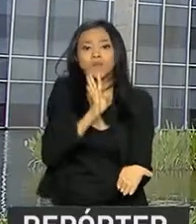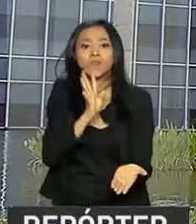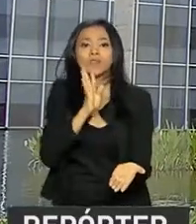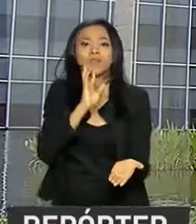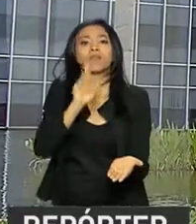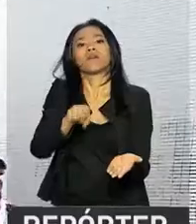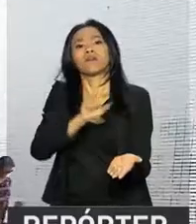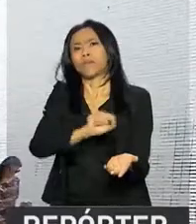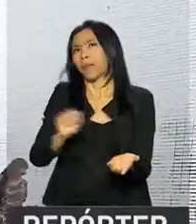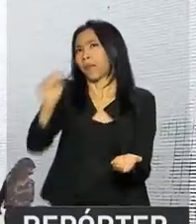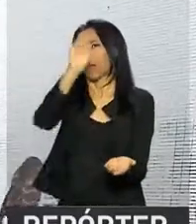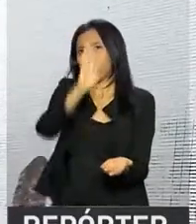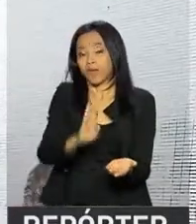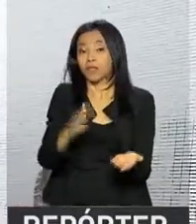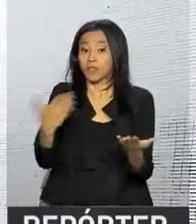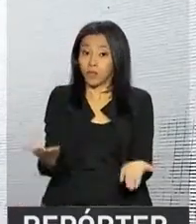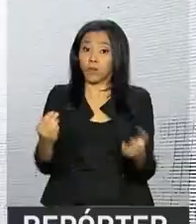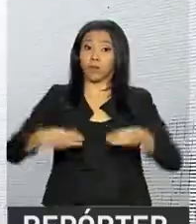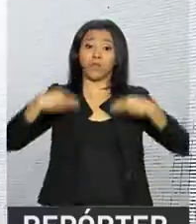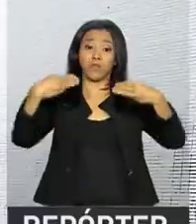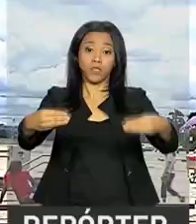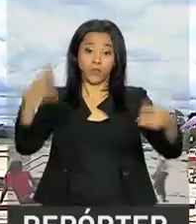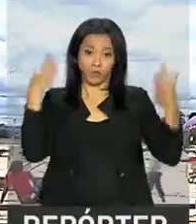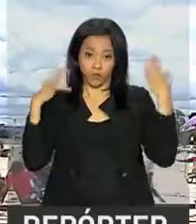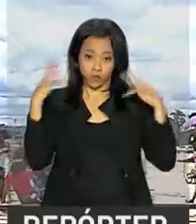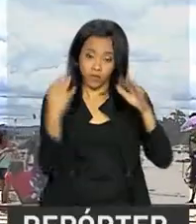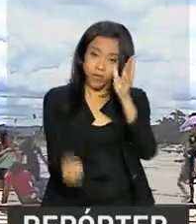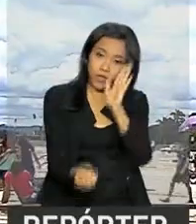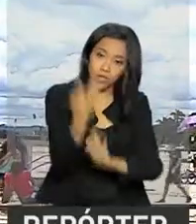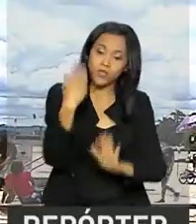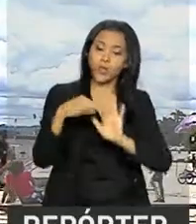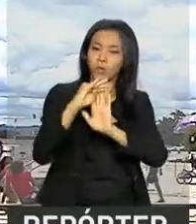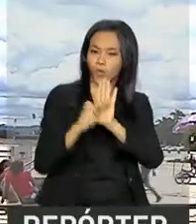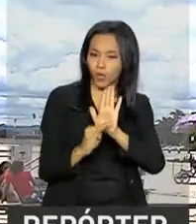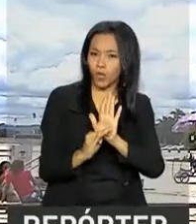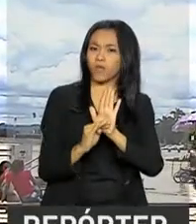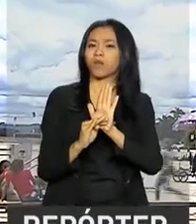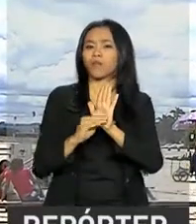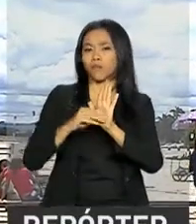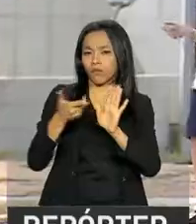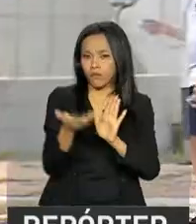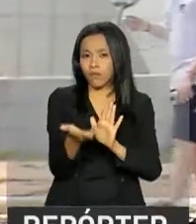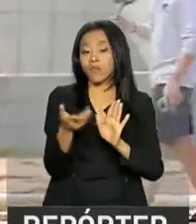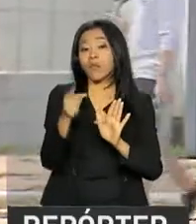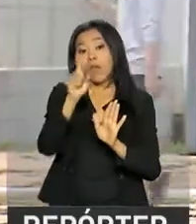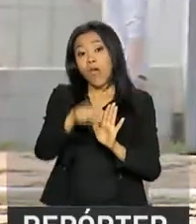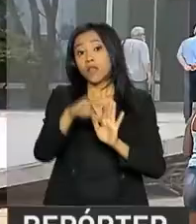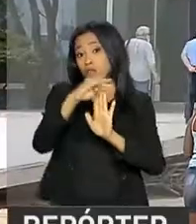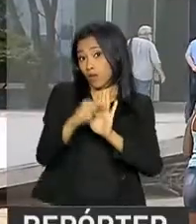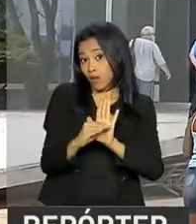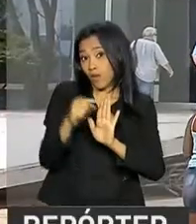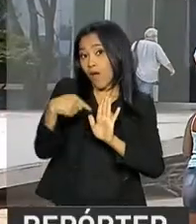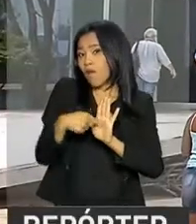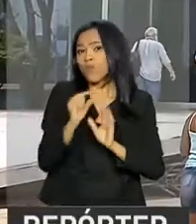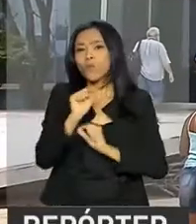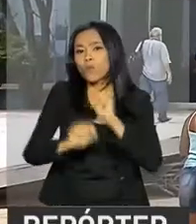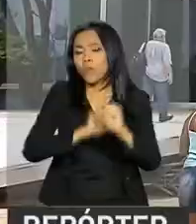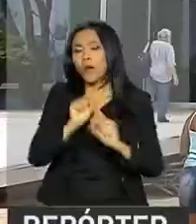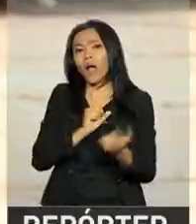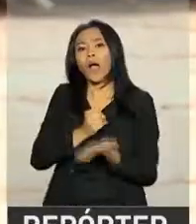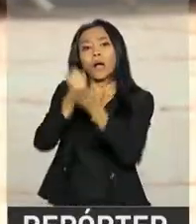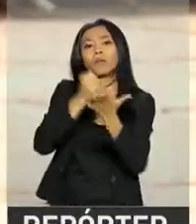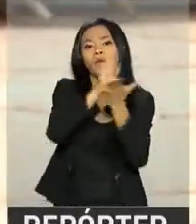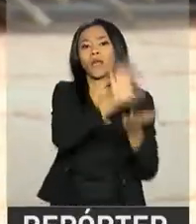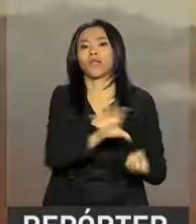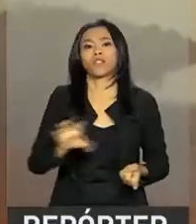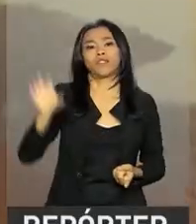do país o ministério do turismo lançou o prodetur mais turismo o programa vai apoiar estados